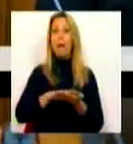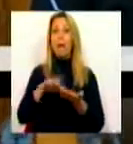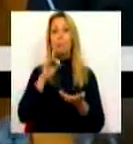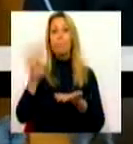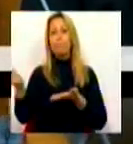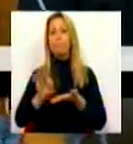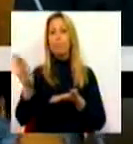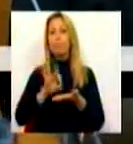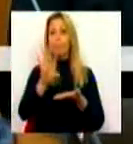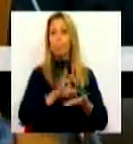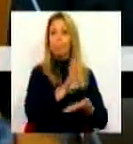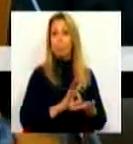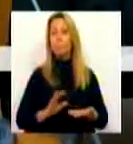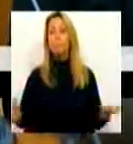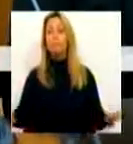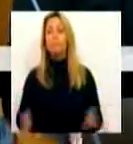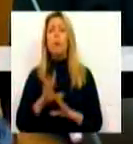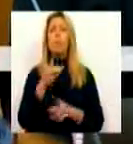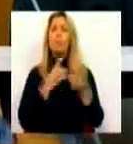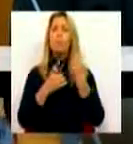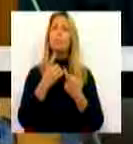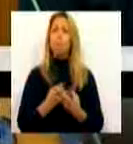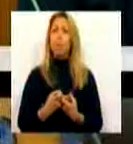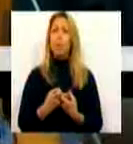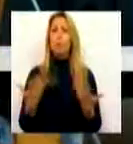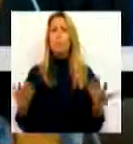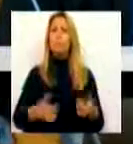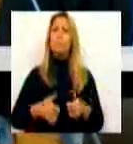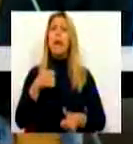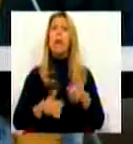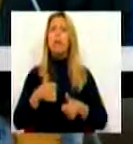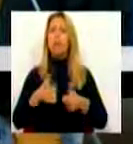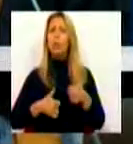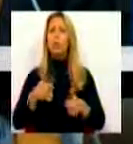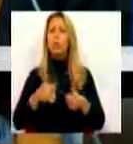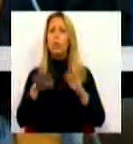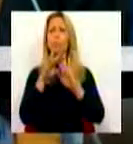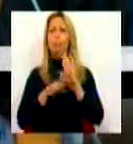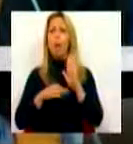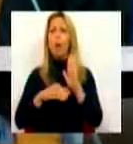recrutamento. Contudo, questiono, e as candidaturas ao programa Mais Superior